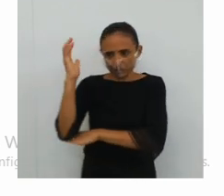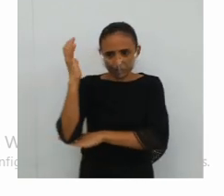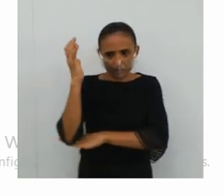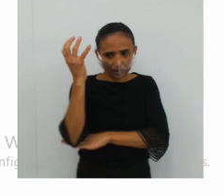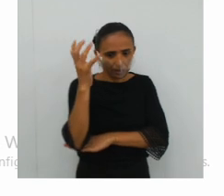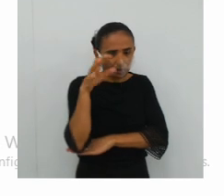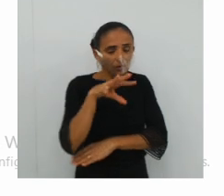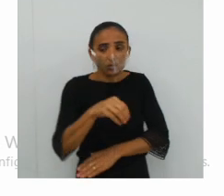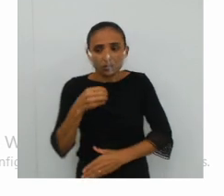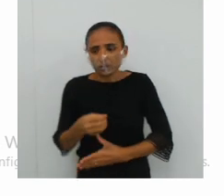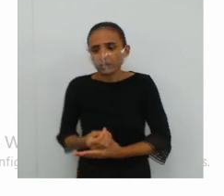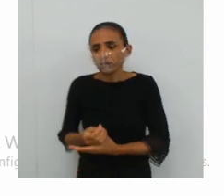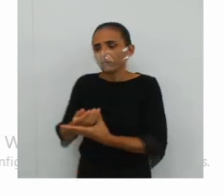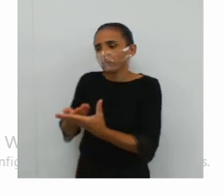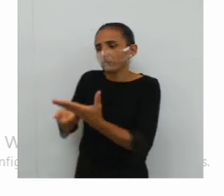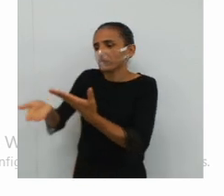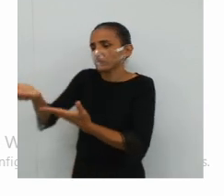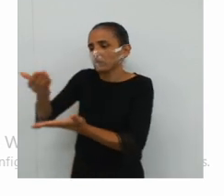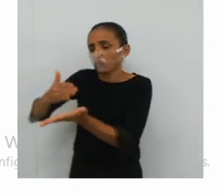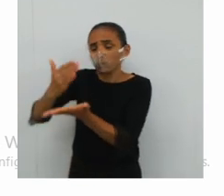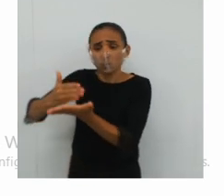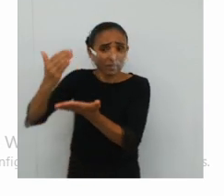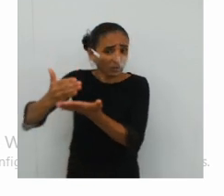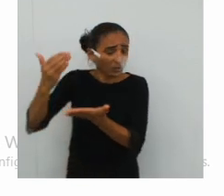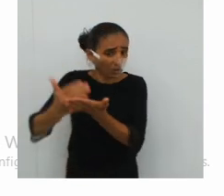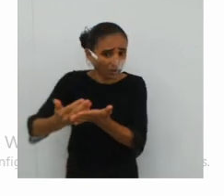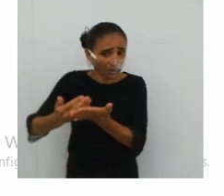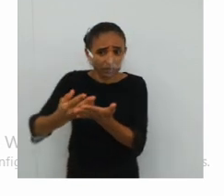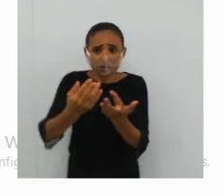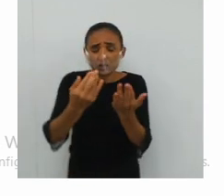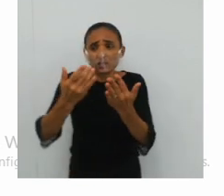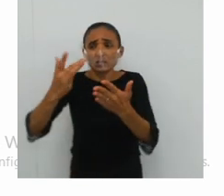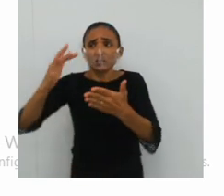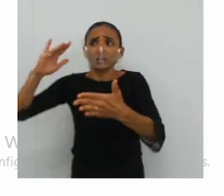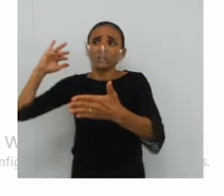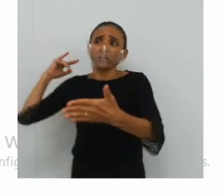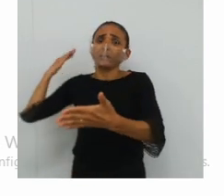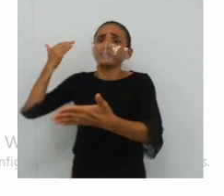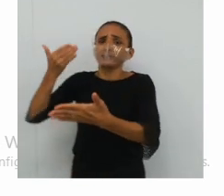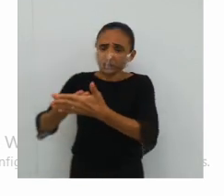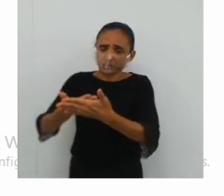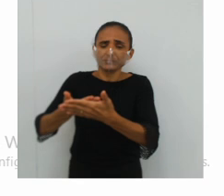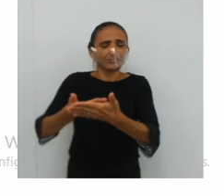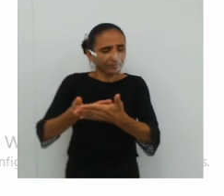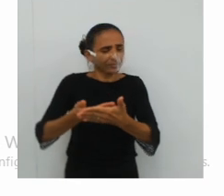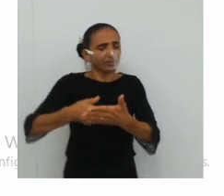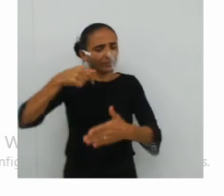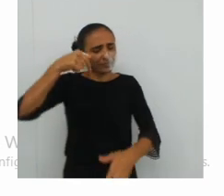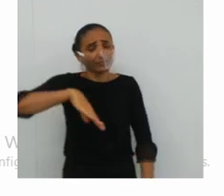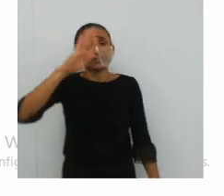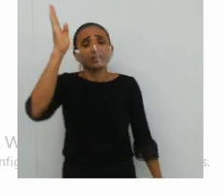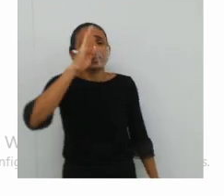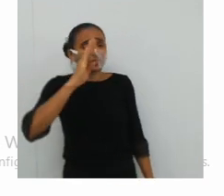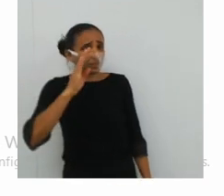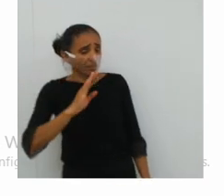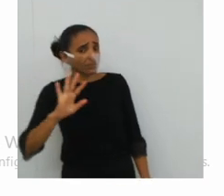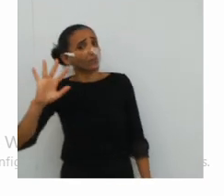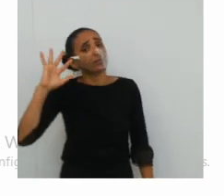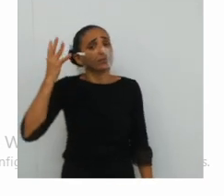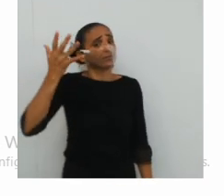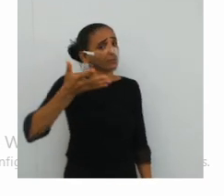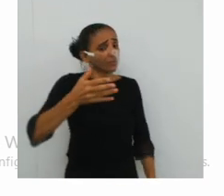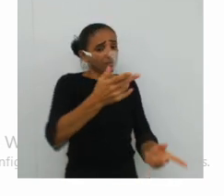Um sistema ainda medieval, feudal, mas ainda existe no Brasil. Tá? Em vários lugares do